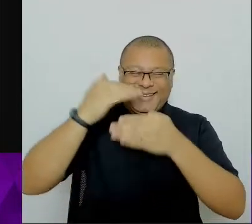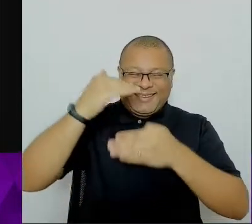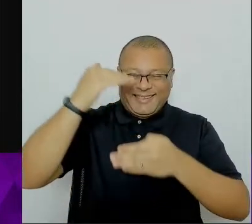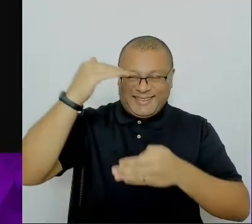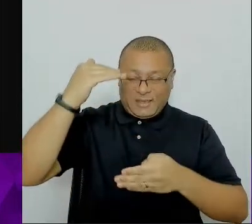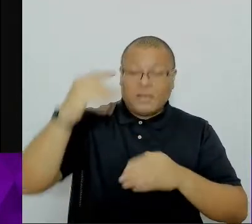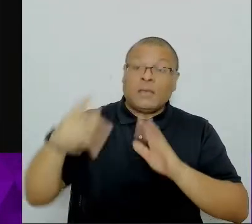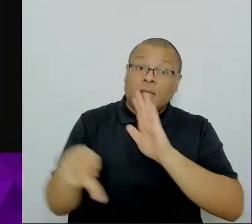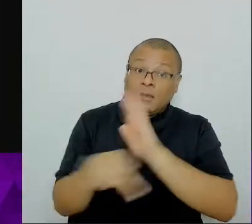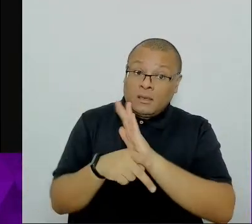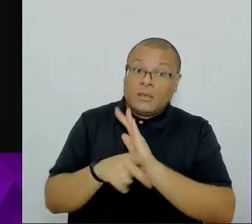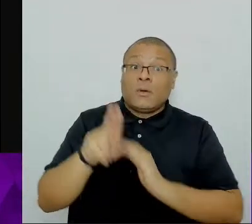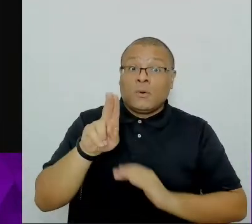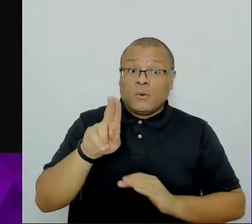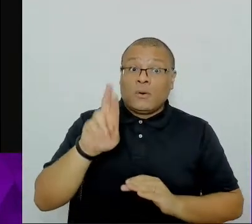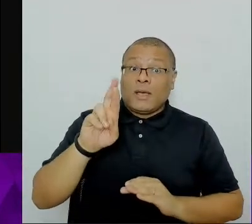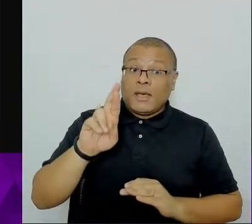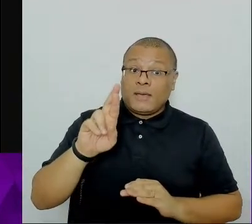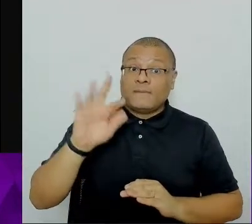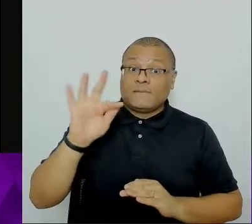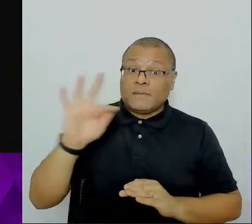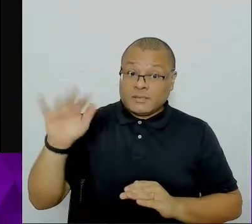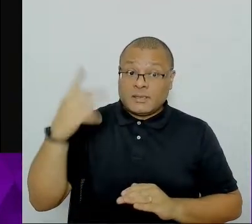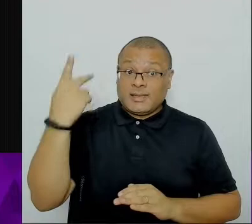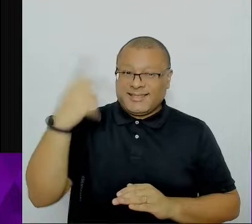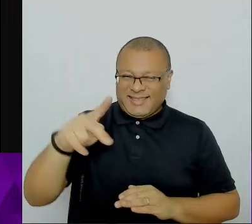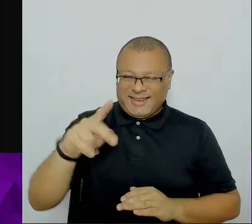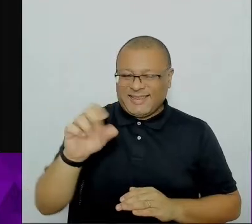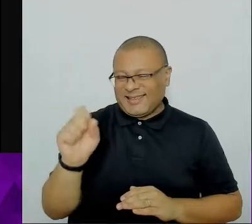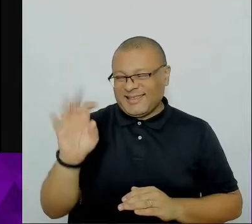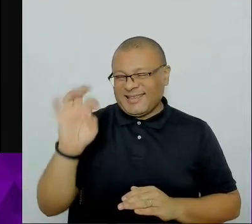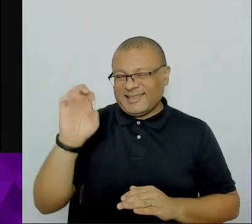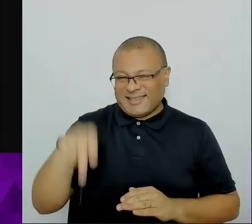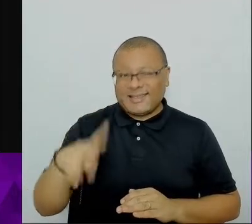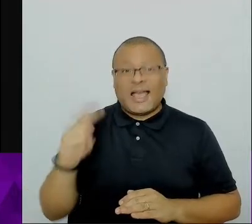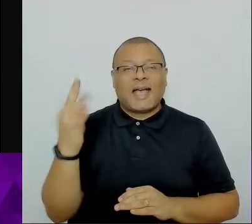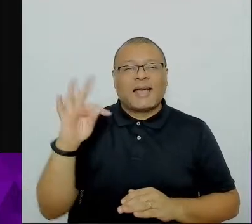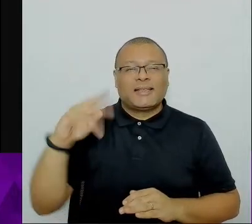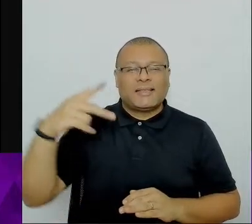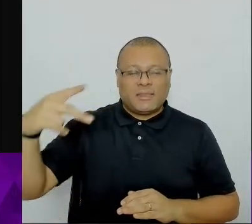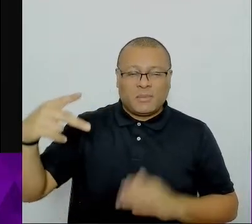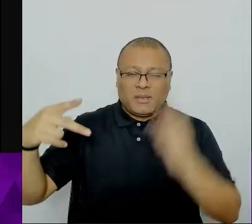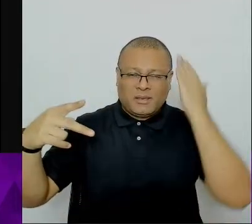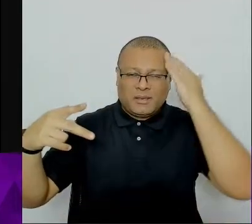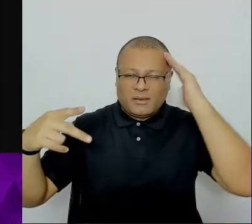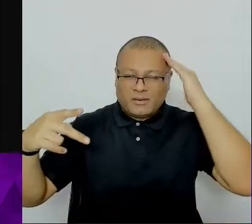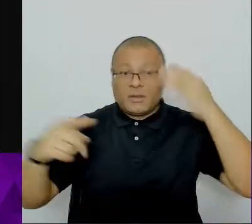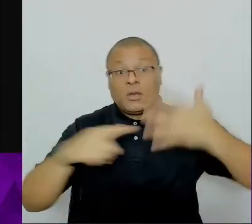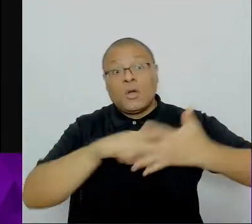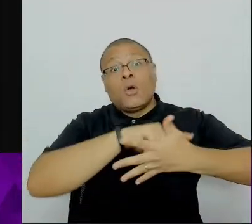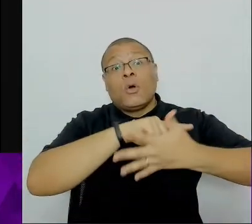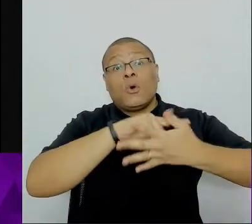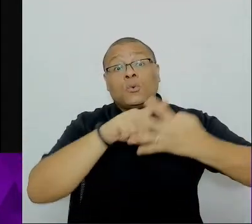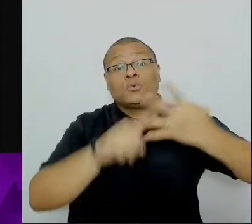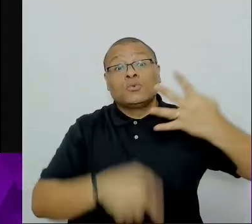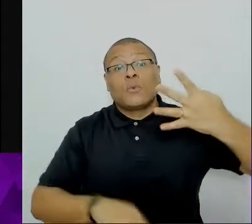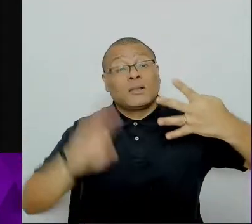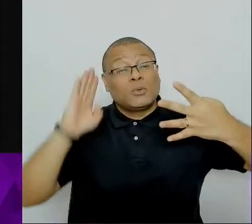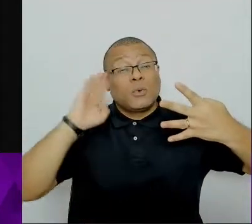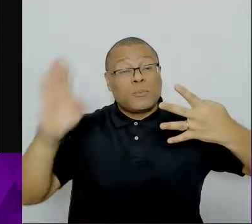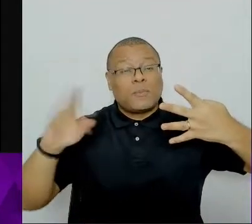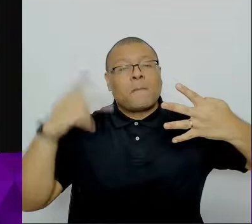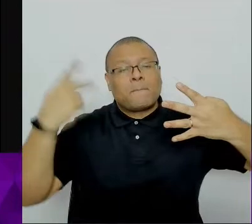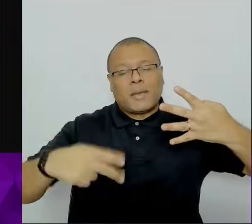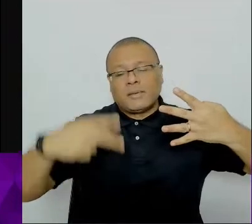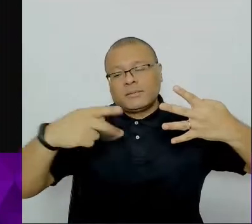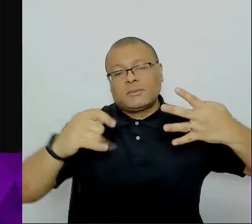próprio RFC do HTTP, do standard HTTP, e vocês vão entender porque eu estou falando sobre isso. Eu coloquei os 4 mais utilizados, mais o PET, que é um